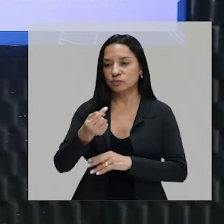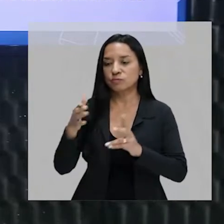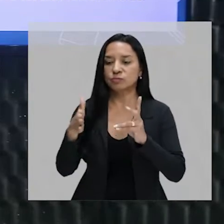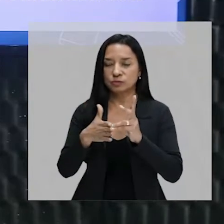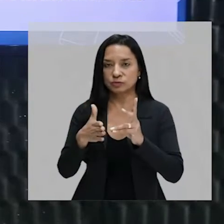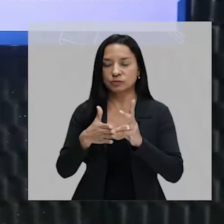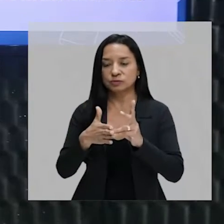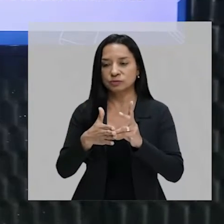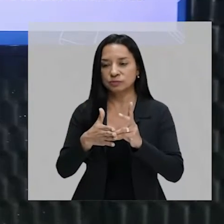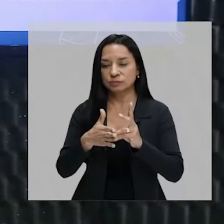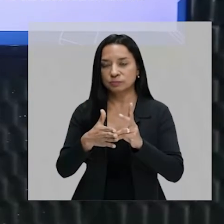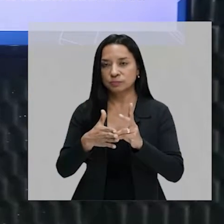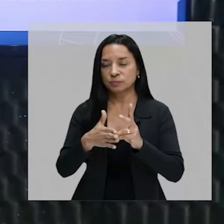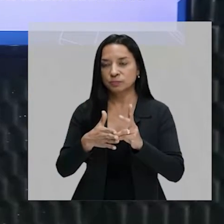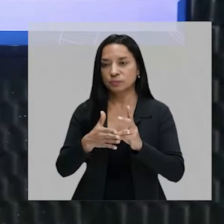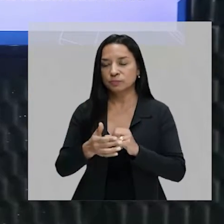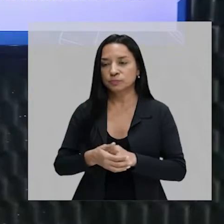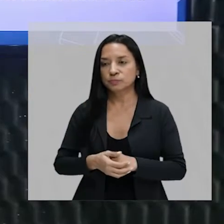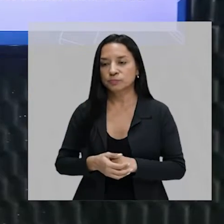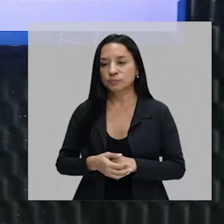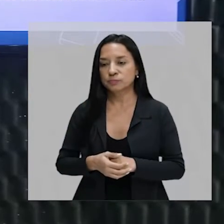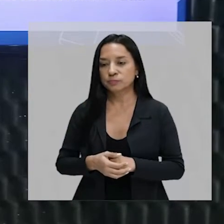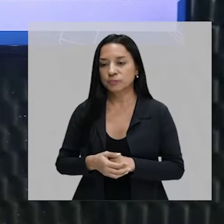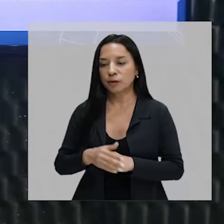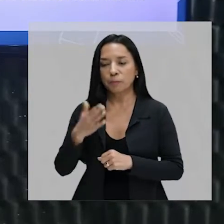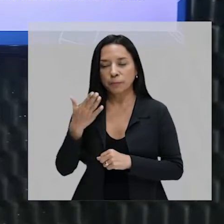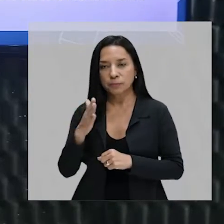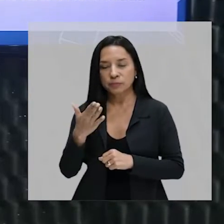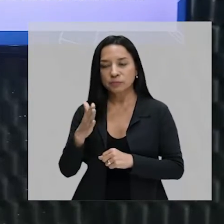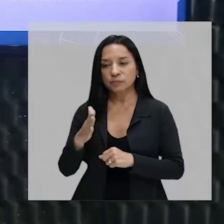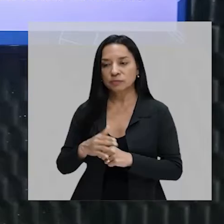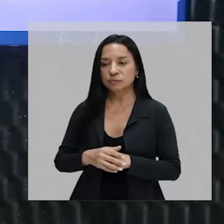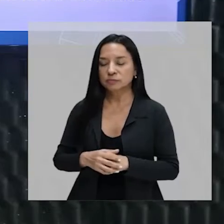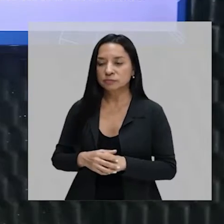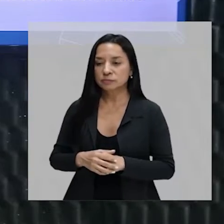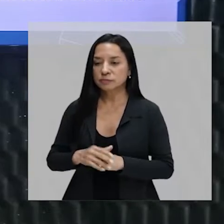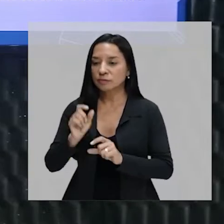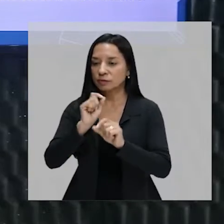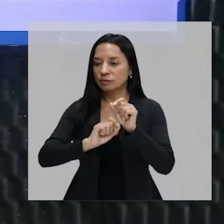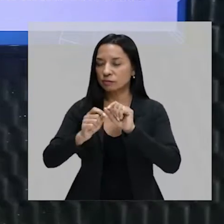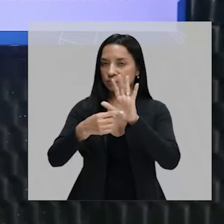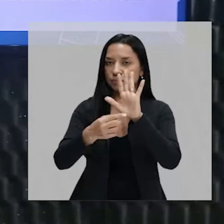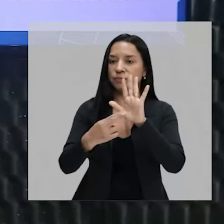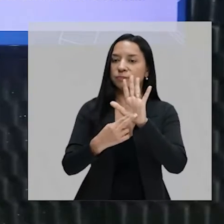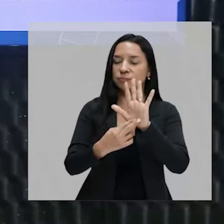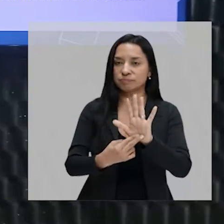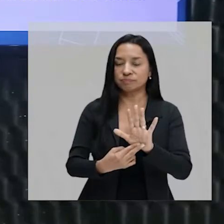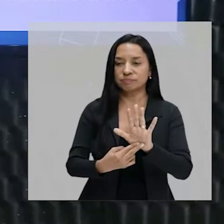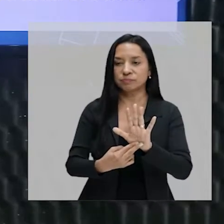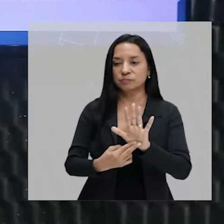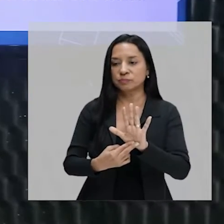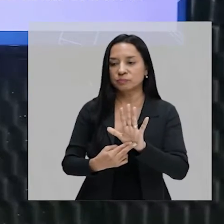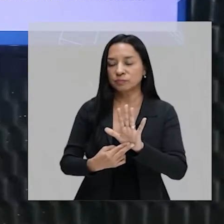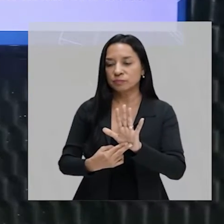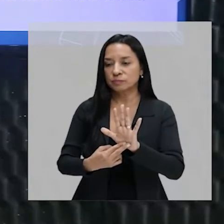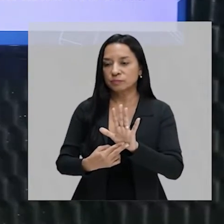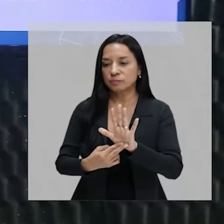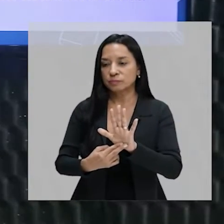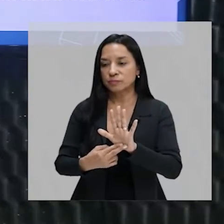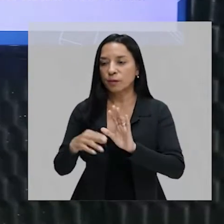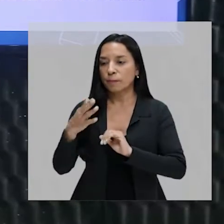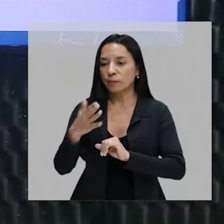o 820 mil indígenas aproximadamente tá que bom representar aproximadamente